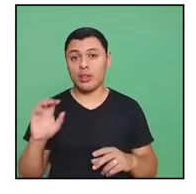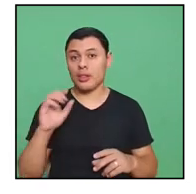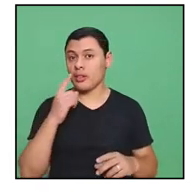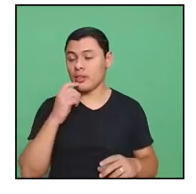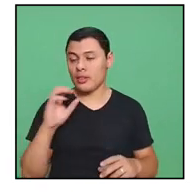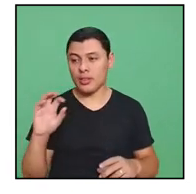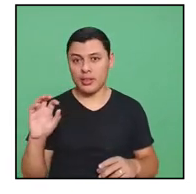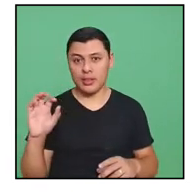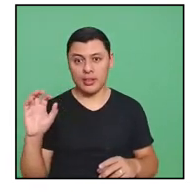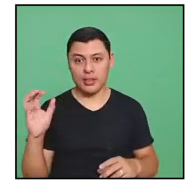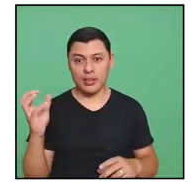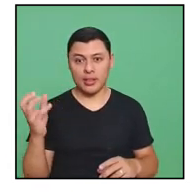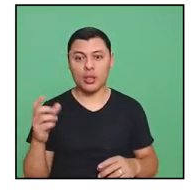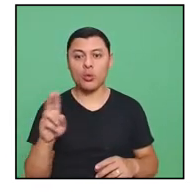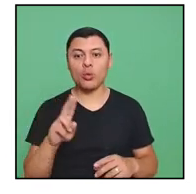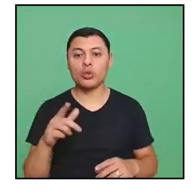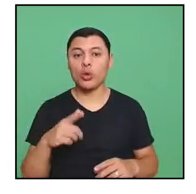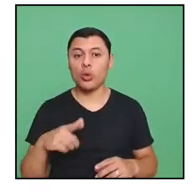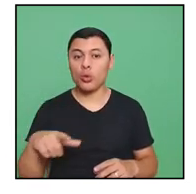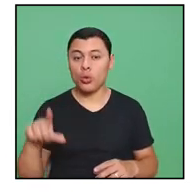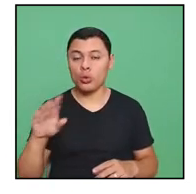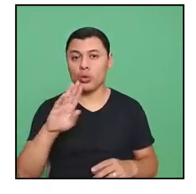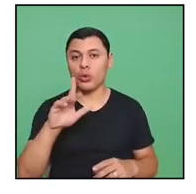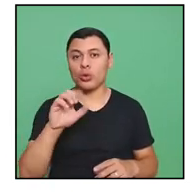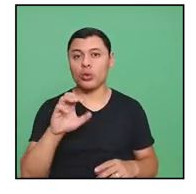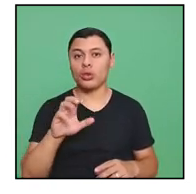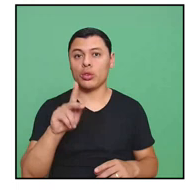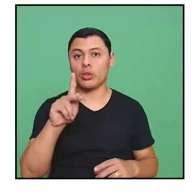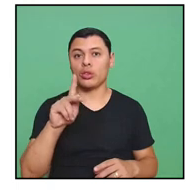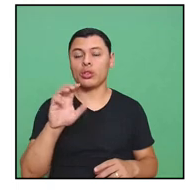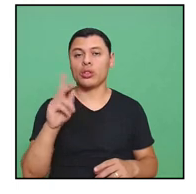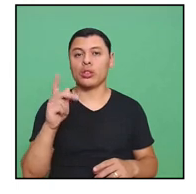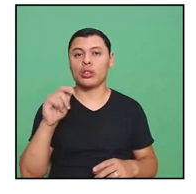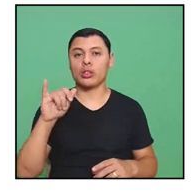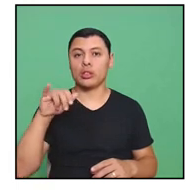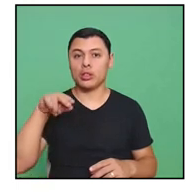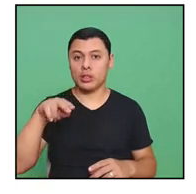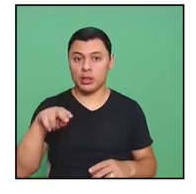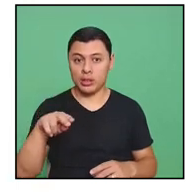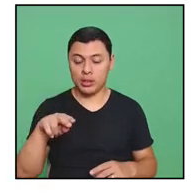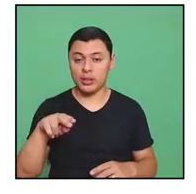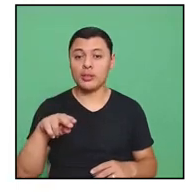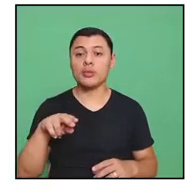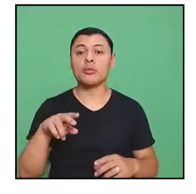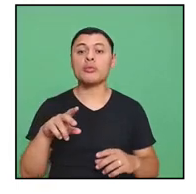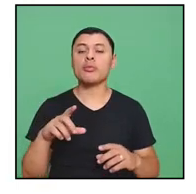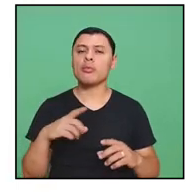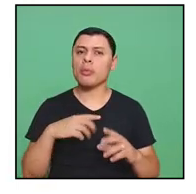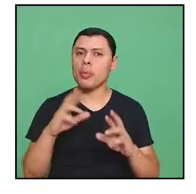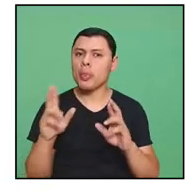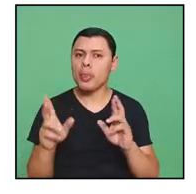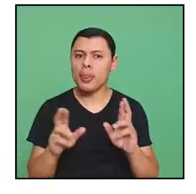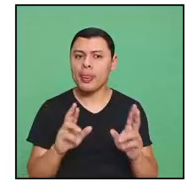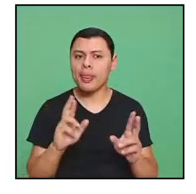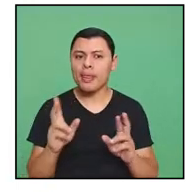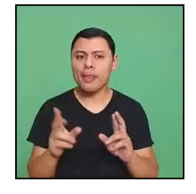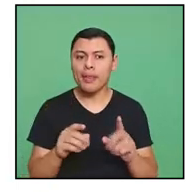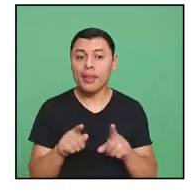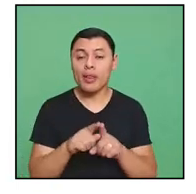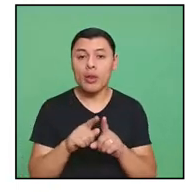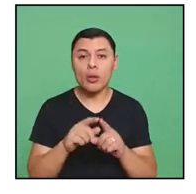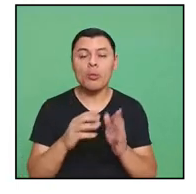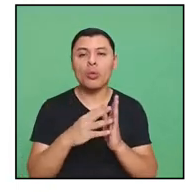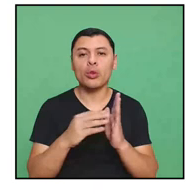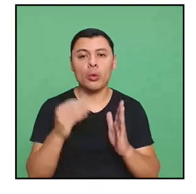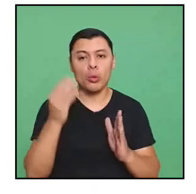outra blockchain, que é a Tezos, e que tem algumas diferenças, incluindo o modelo de prova, que a